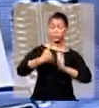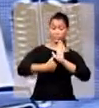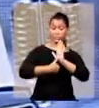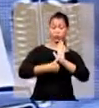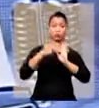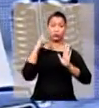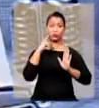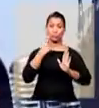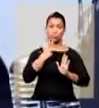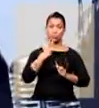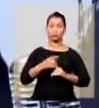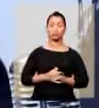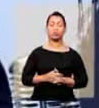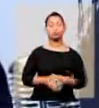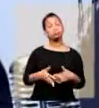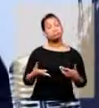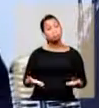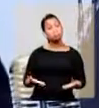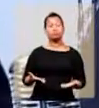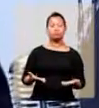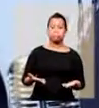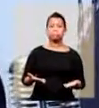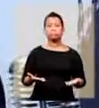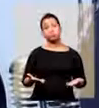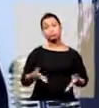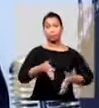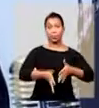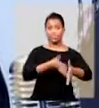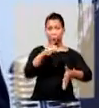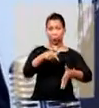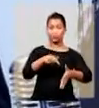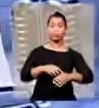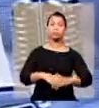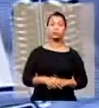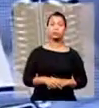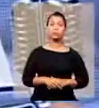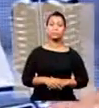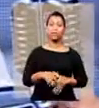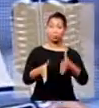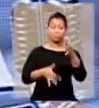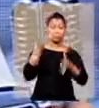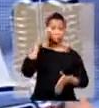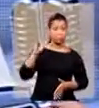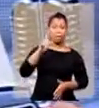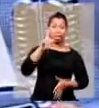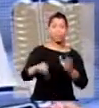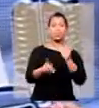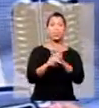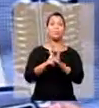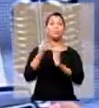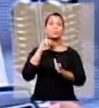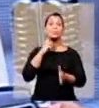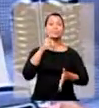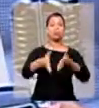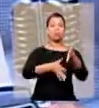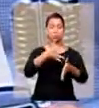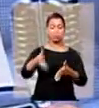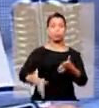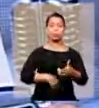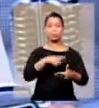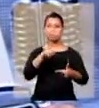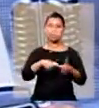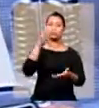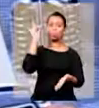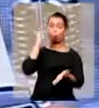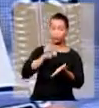Libras... Libras, para quem não sabe, é a língua brasileira de sinais. Ela é a segunda língua oficial do Brasil.